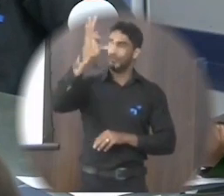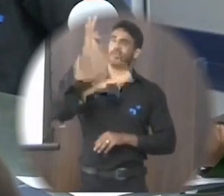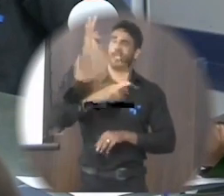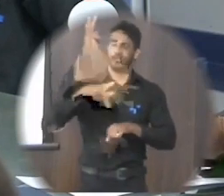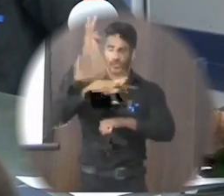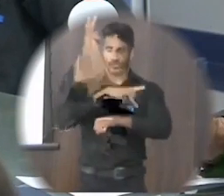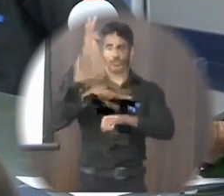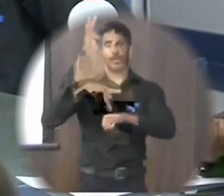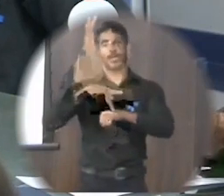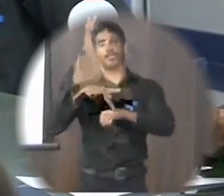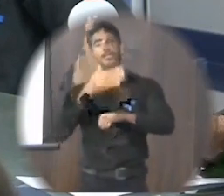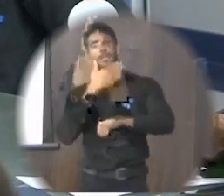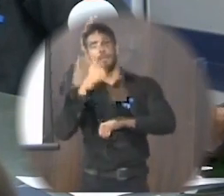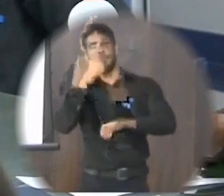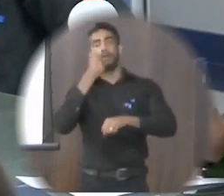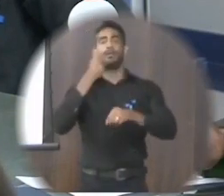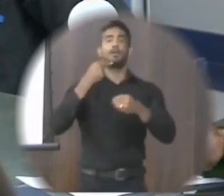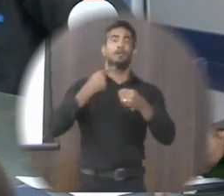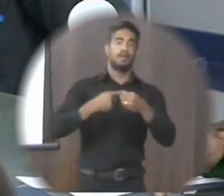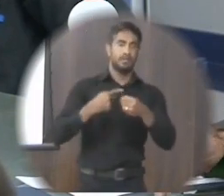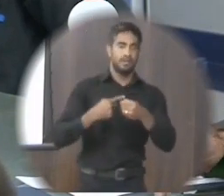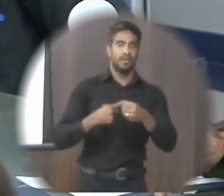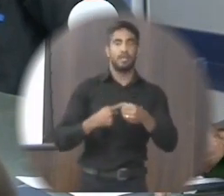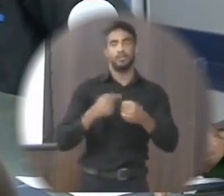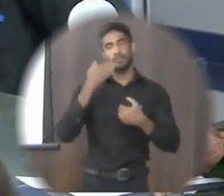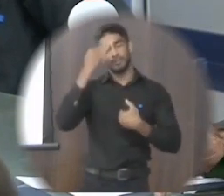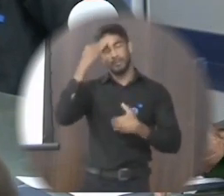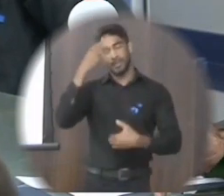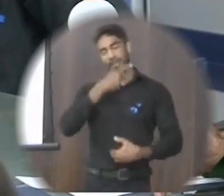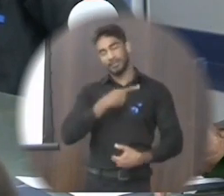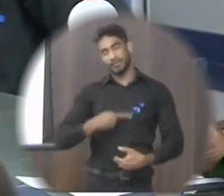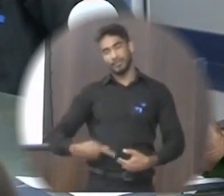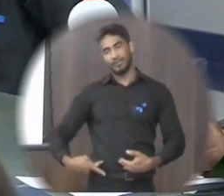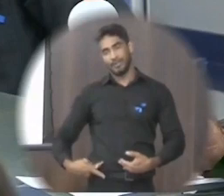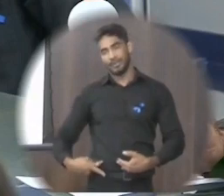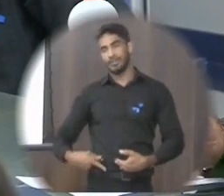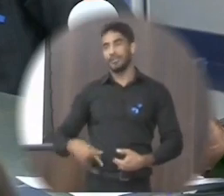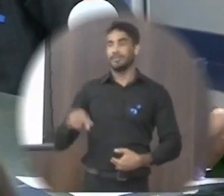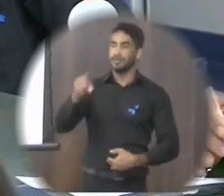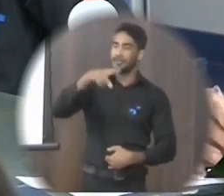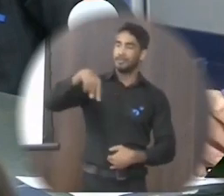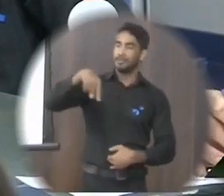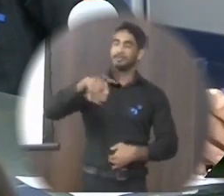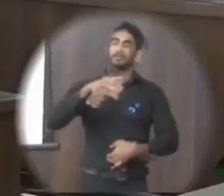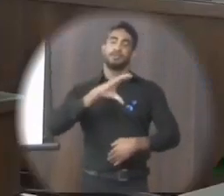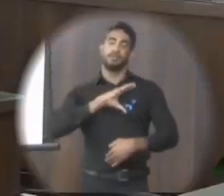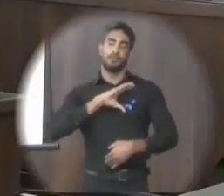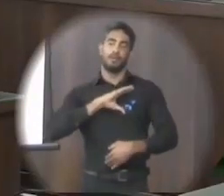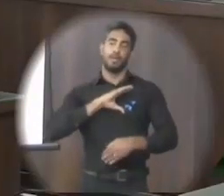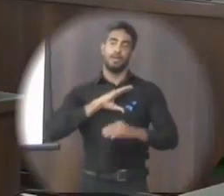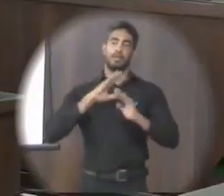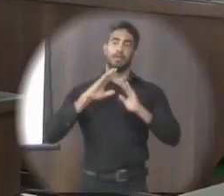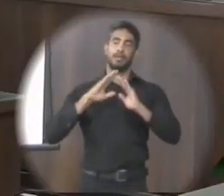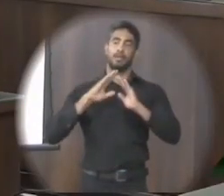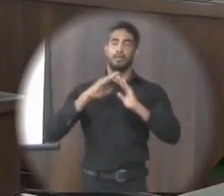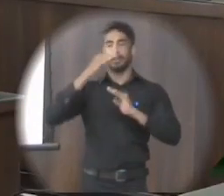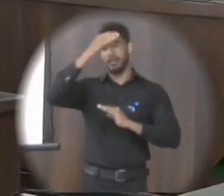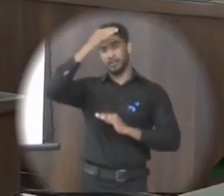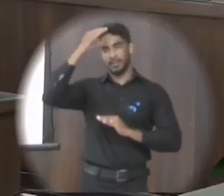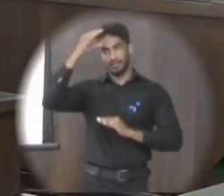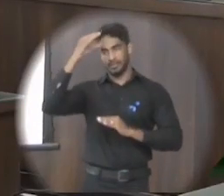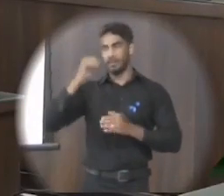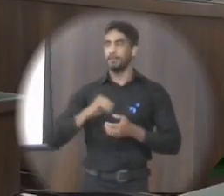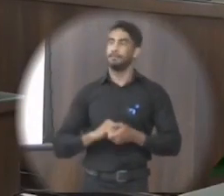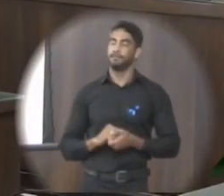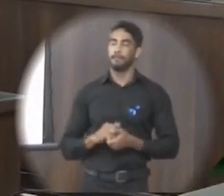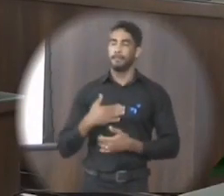melhor para viver. Tem uma cidade, tem um município, tem um país. Obrigado, senhor presidente, e demais membros desta casa. Nós que